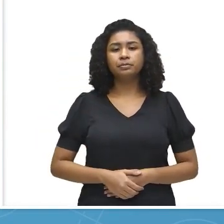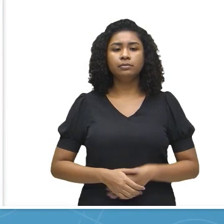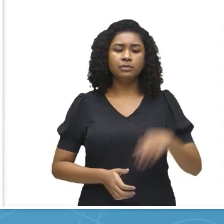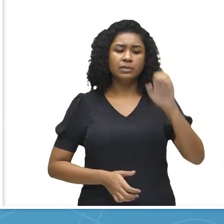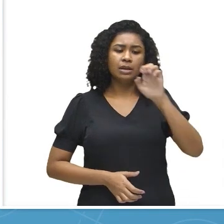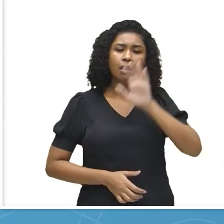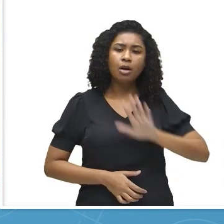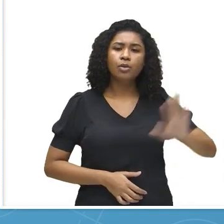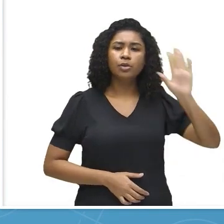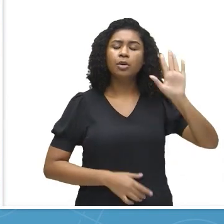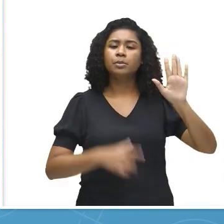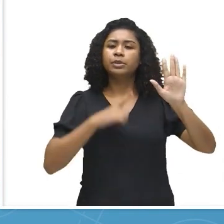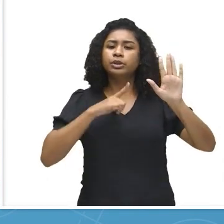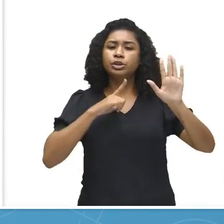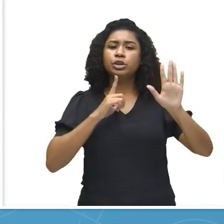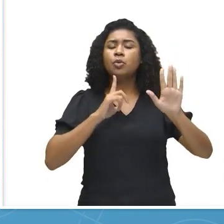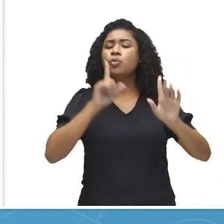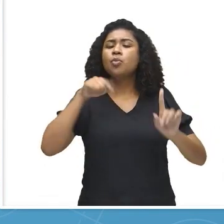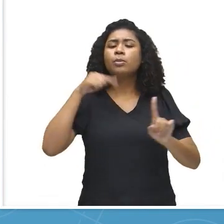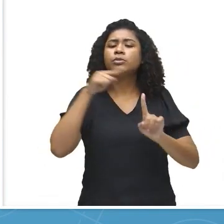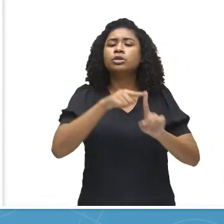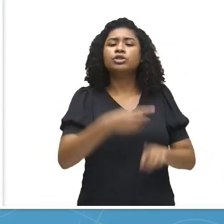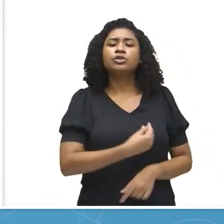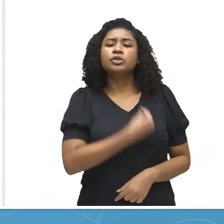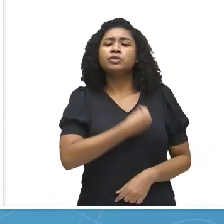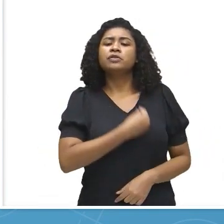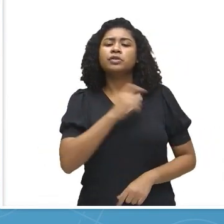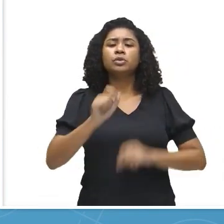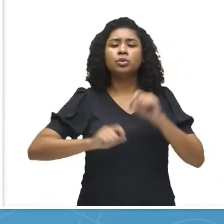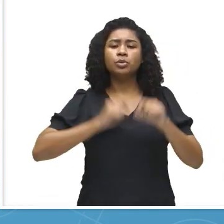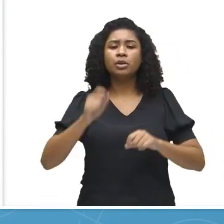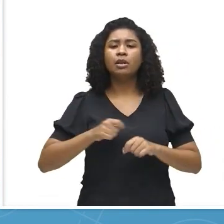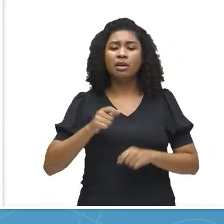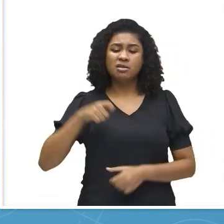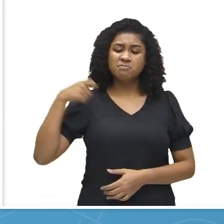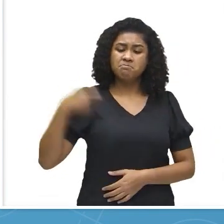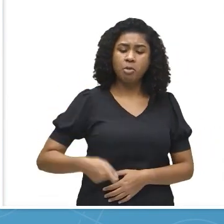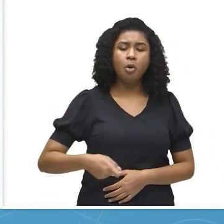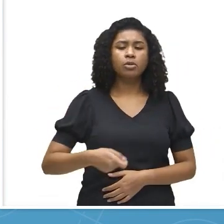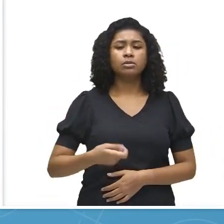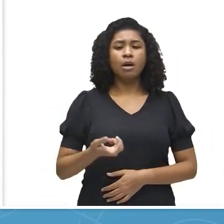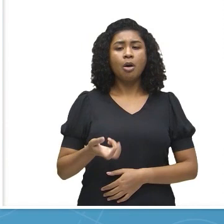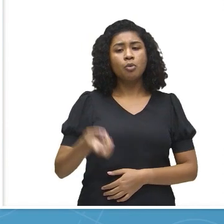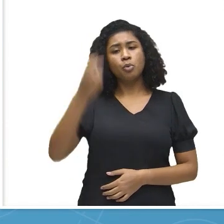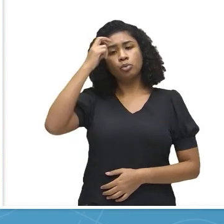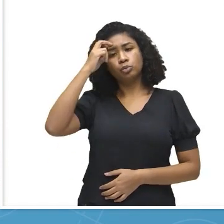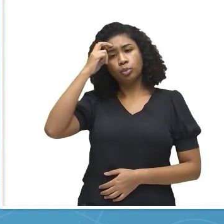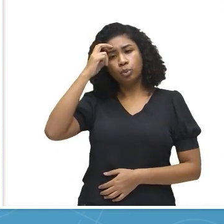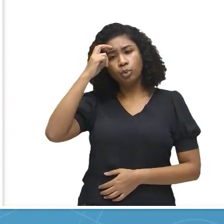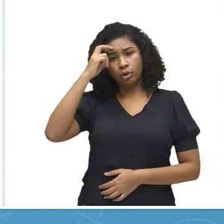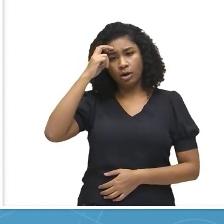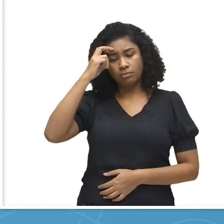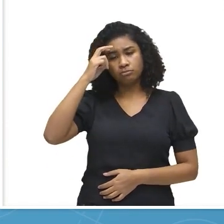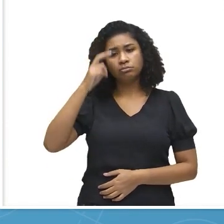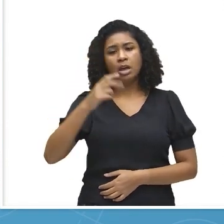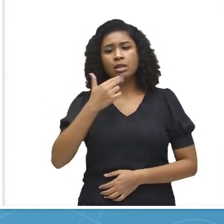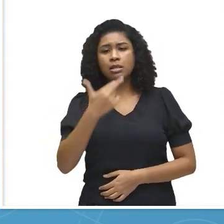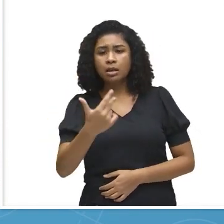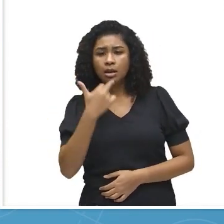missão civilizatória. O que seria essa missão? De levar a civilidade aos povos que eles julgavam